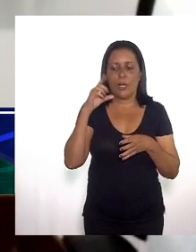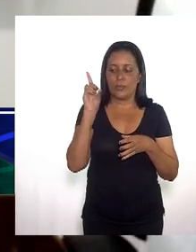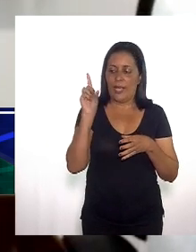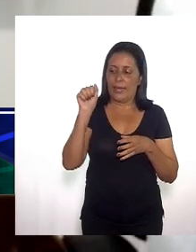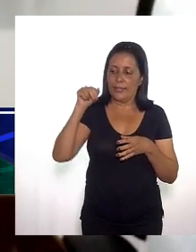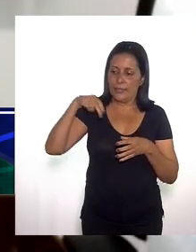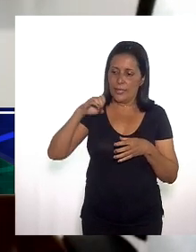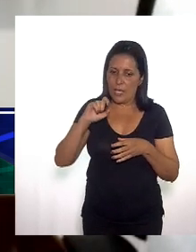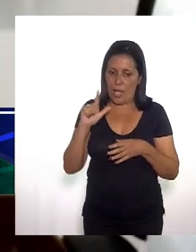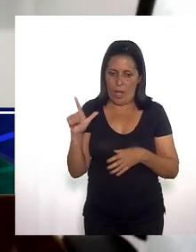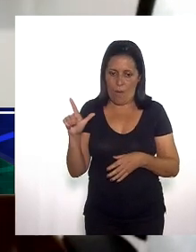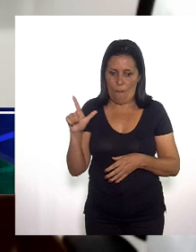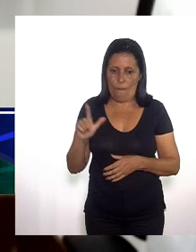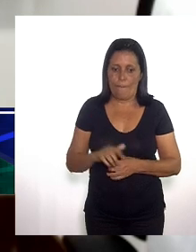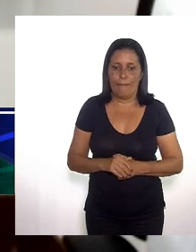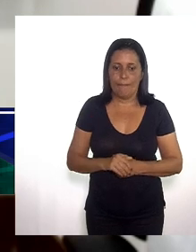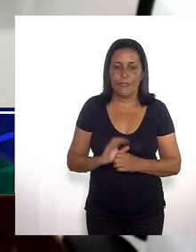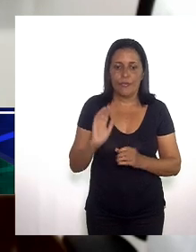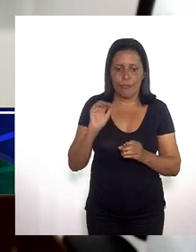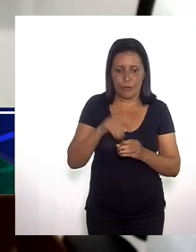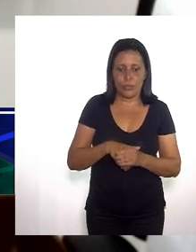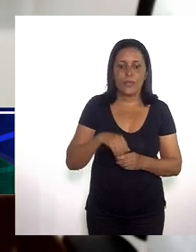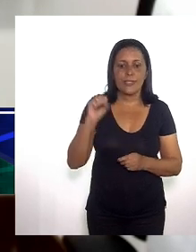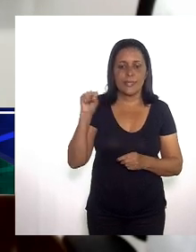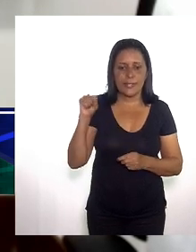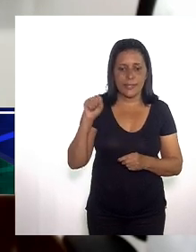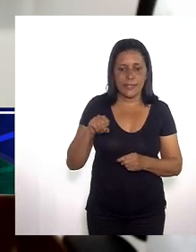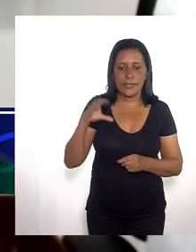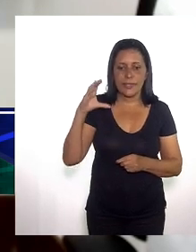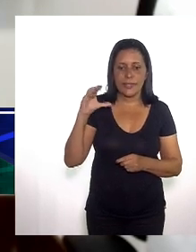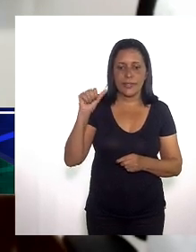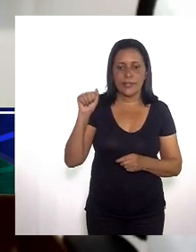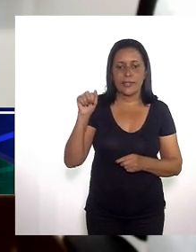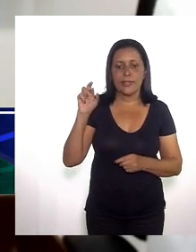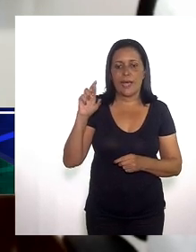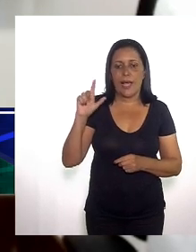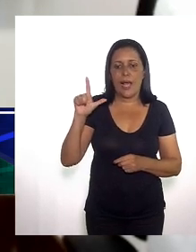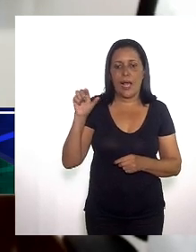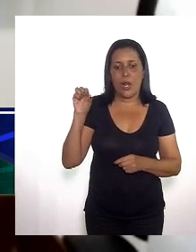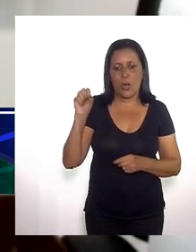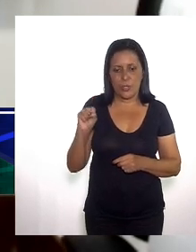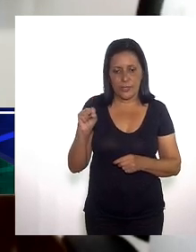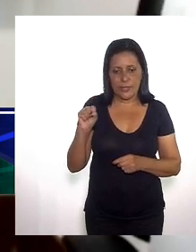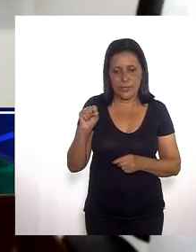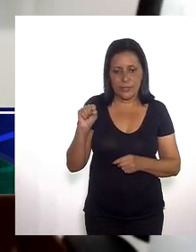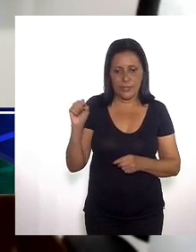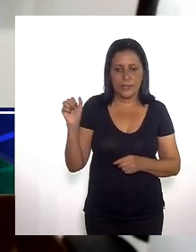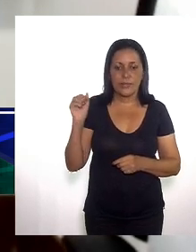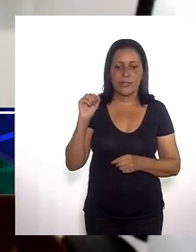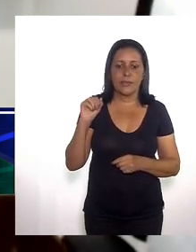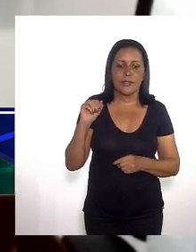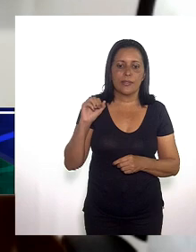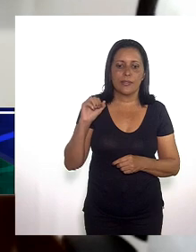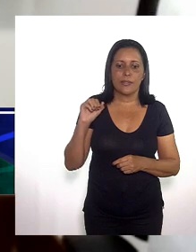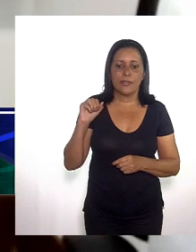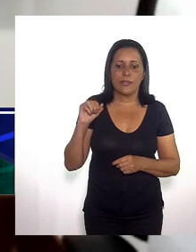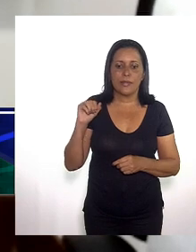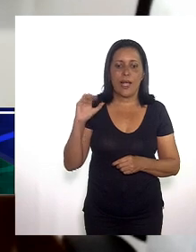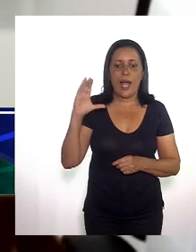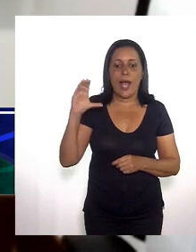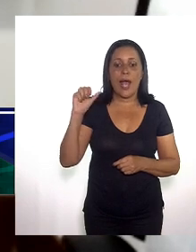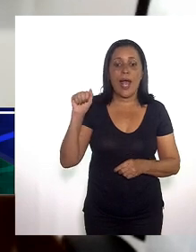Librelon. Votou sim. Deputado Carlos Augusto. Deputado Carlos Augusto.